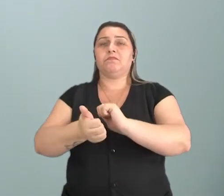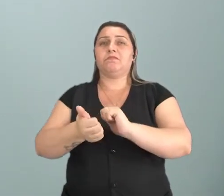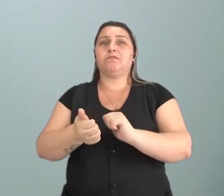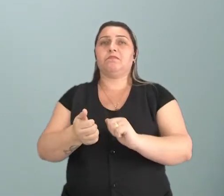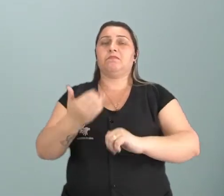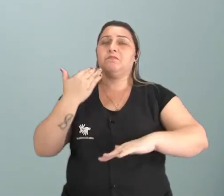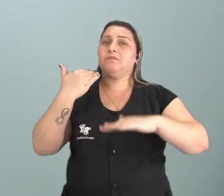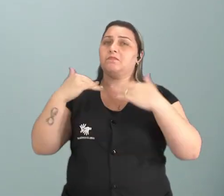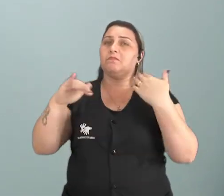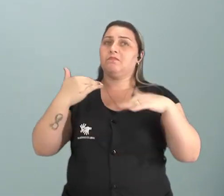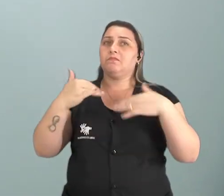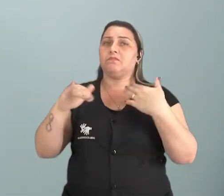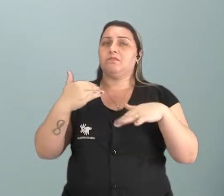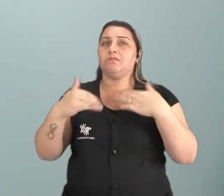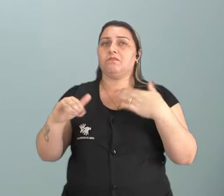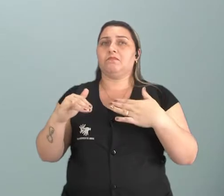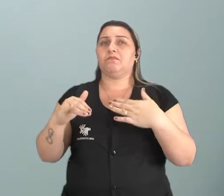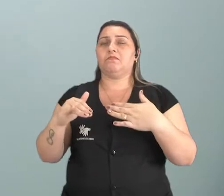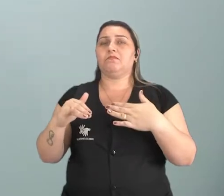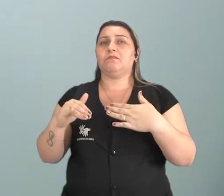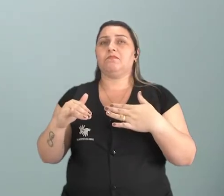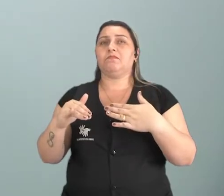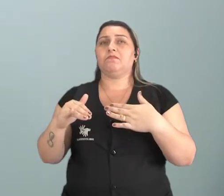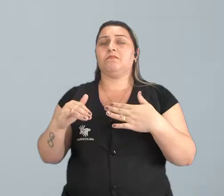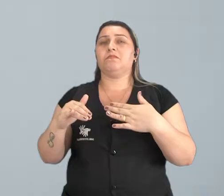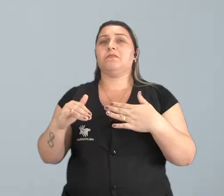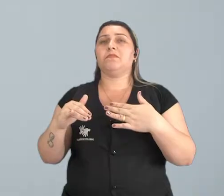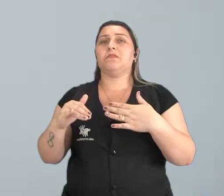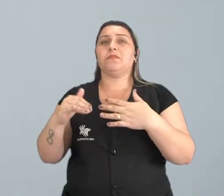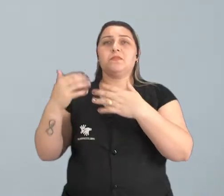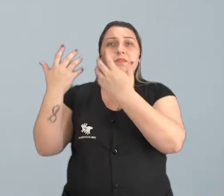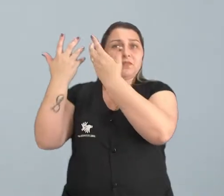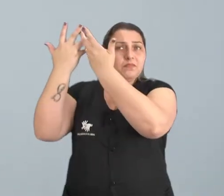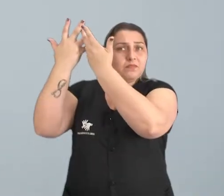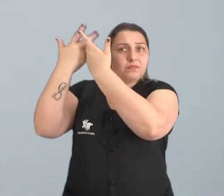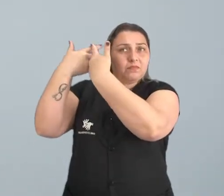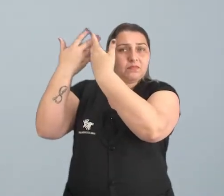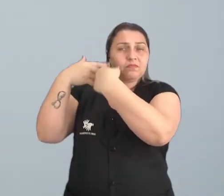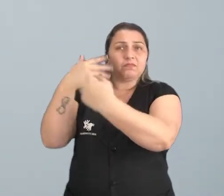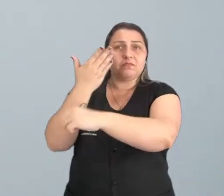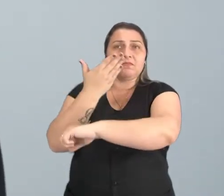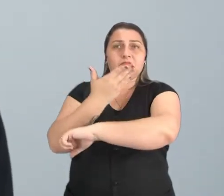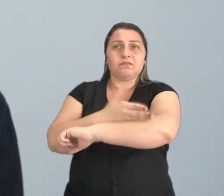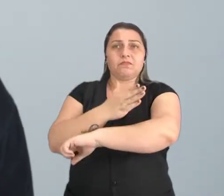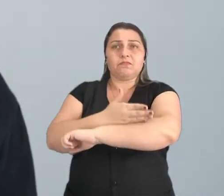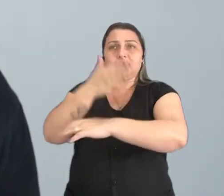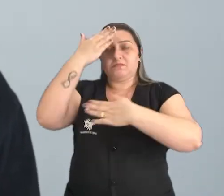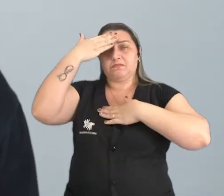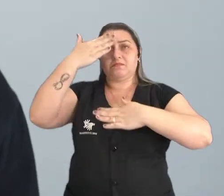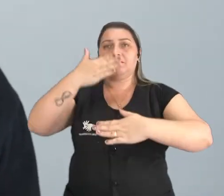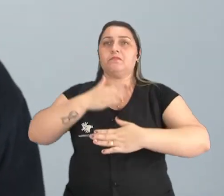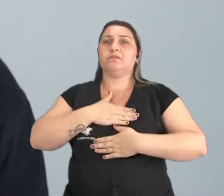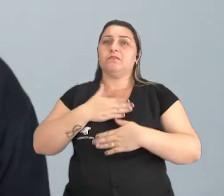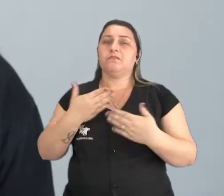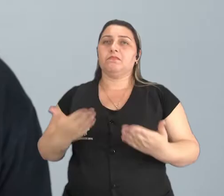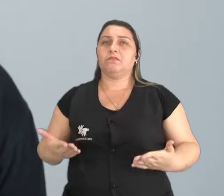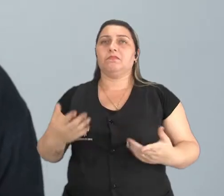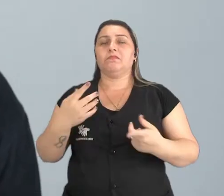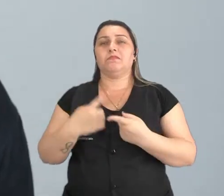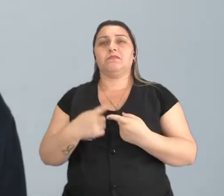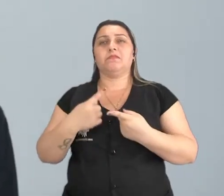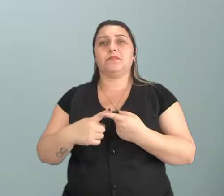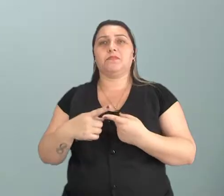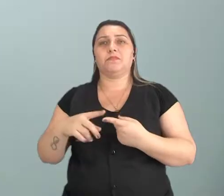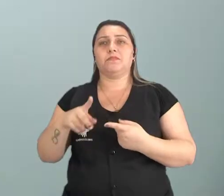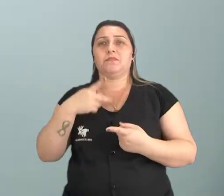ela movimenta desde a parte cognitiva a prática corporal propriamente dita, né? Porque quando a